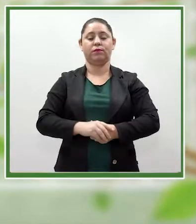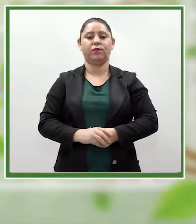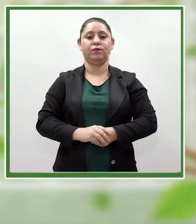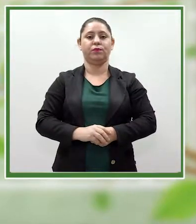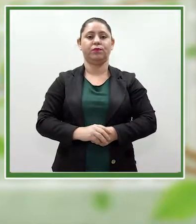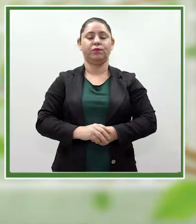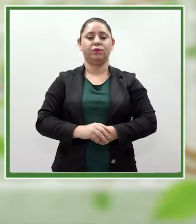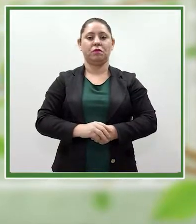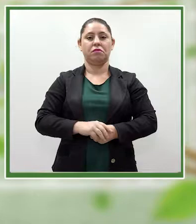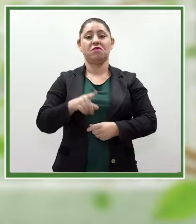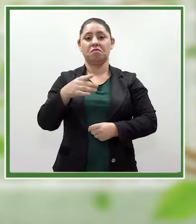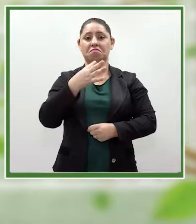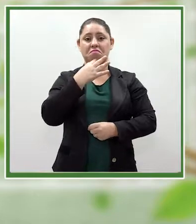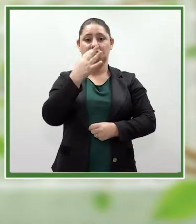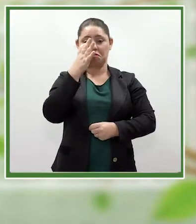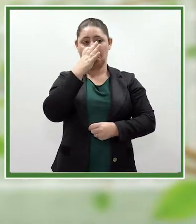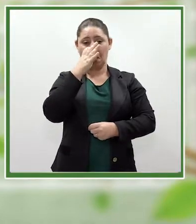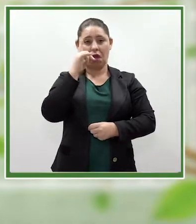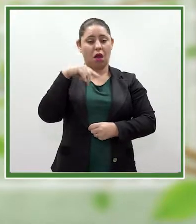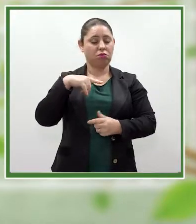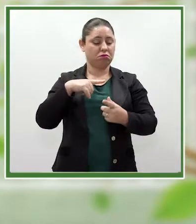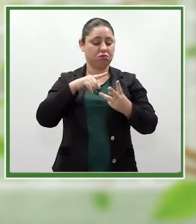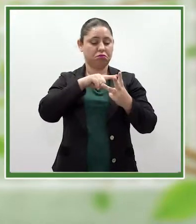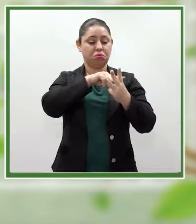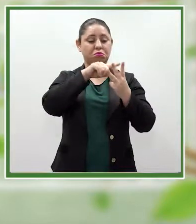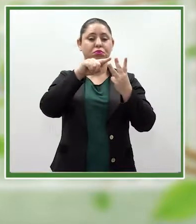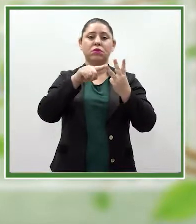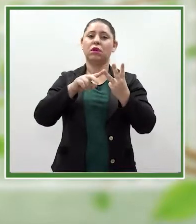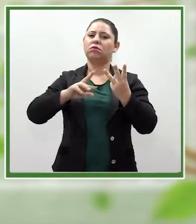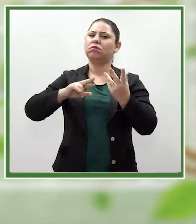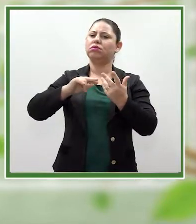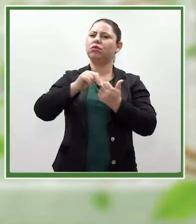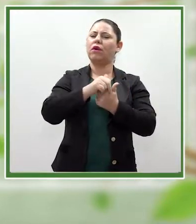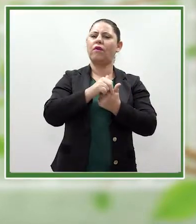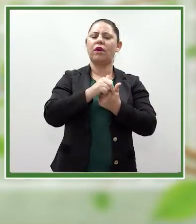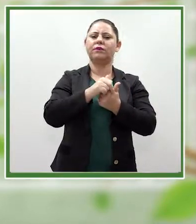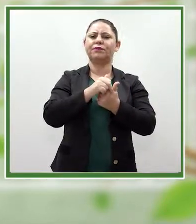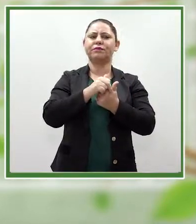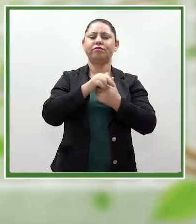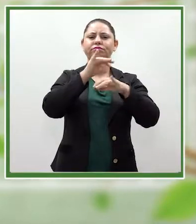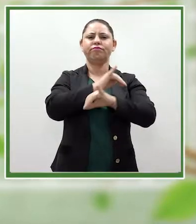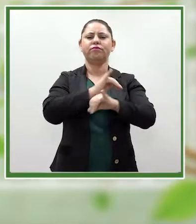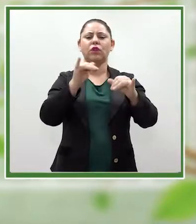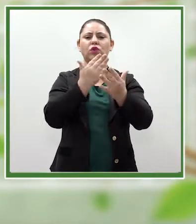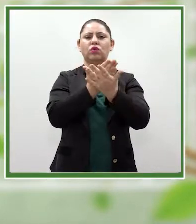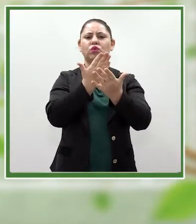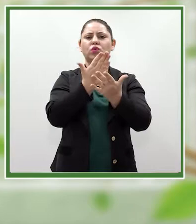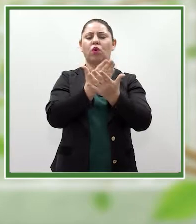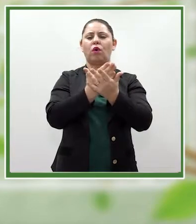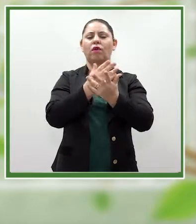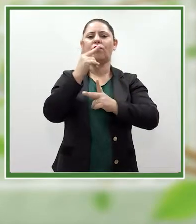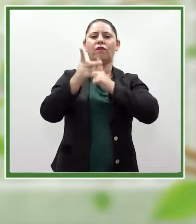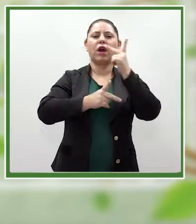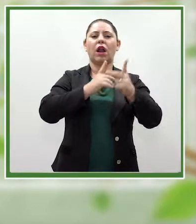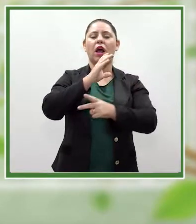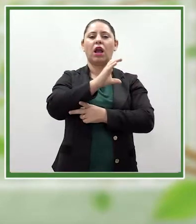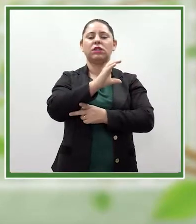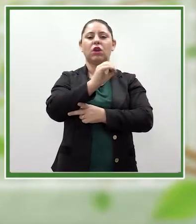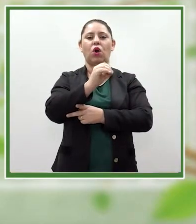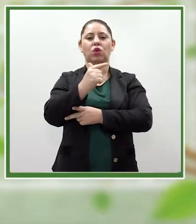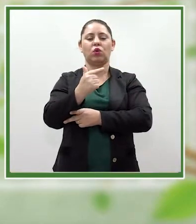CO2. Então, os senhores podem observar em várias publicações que quando se